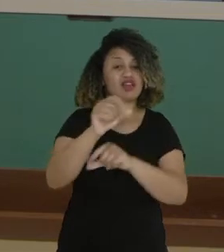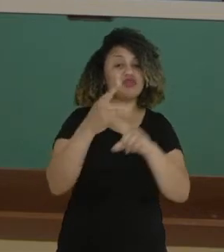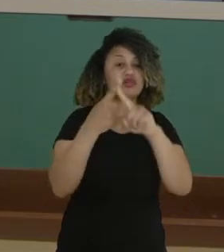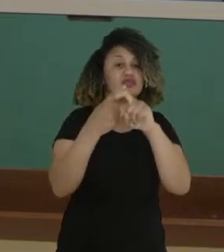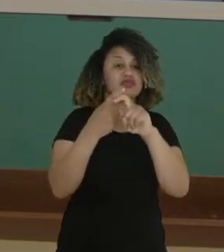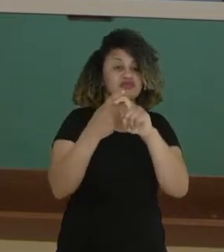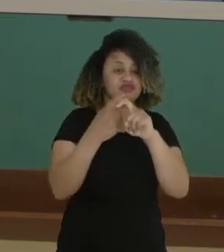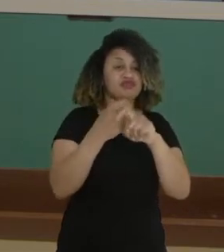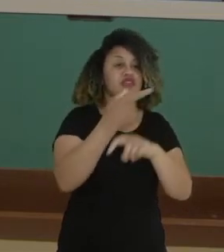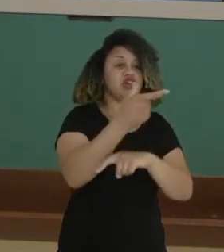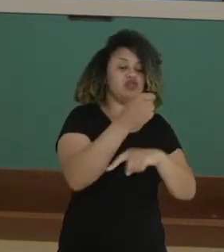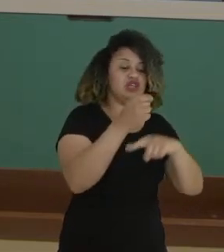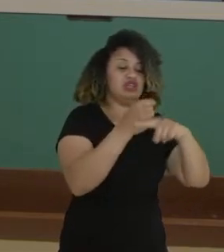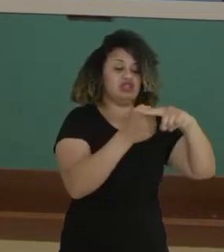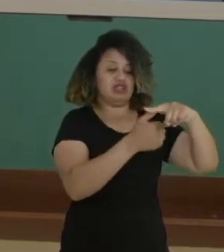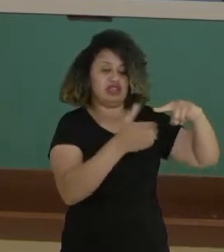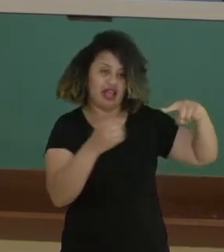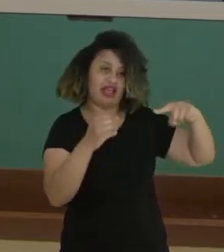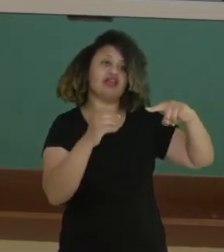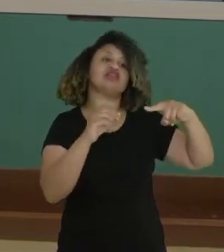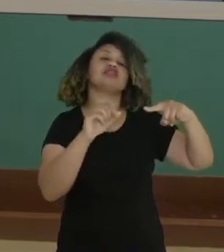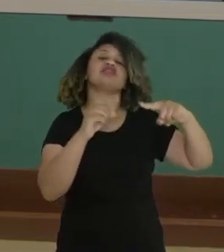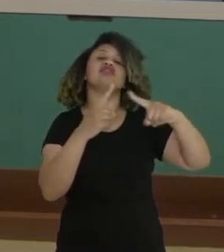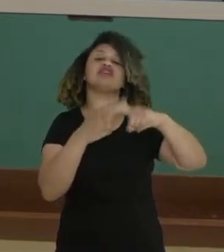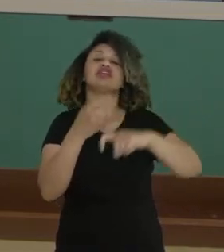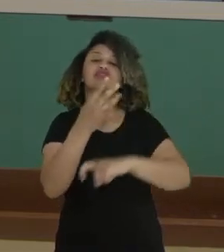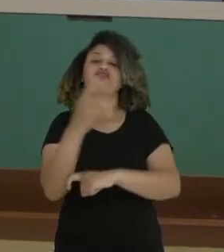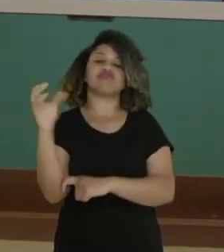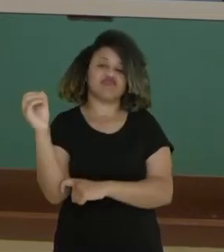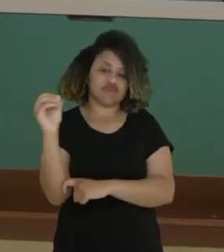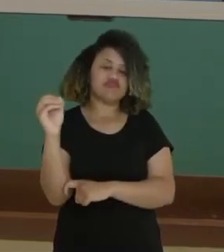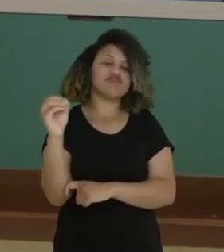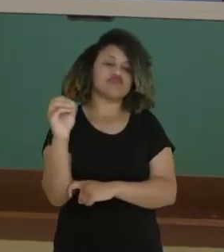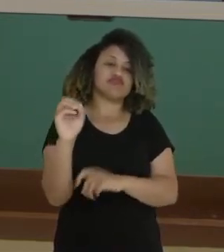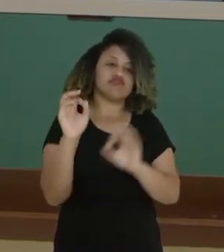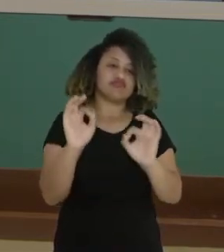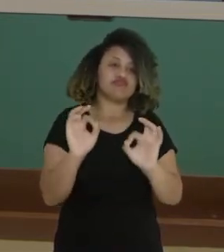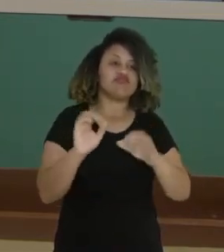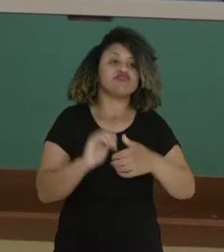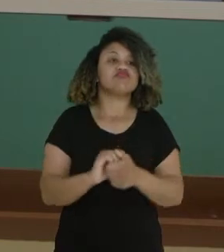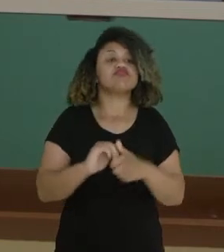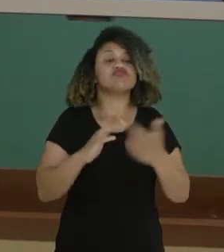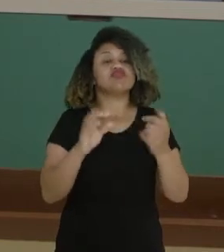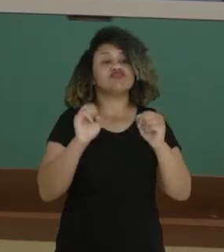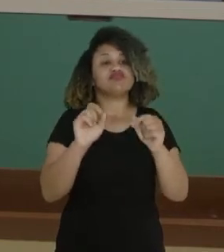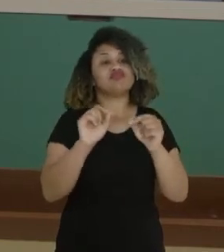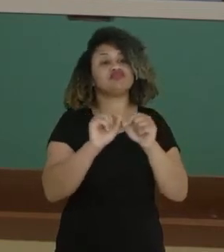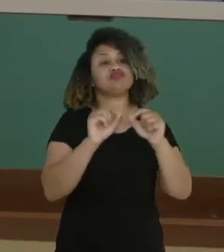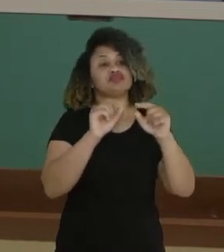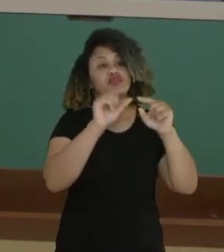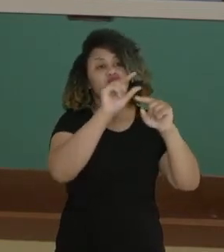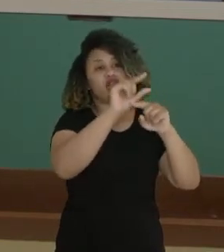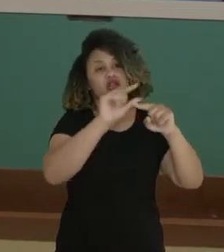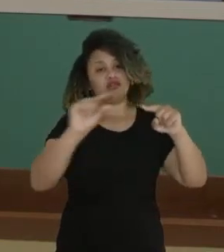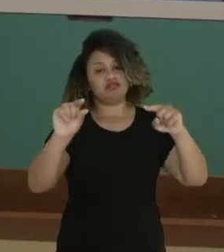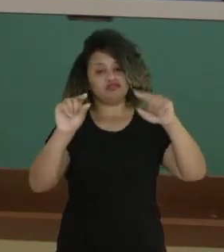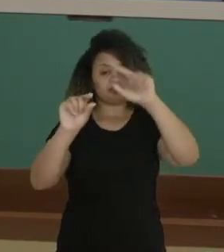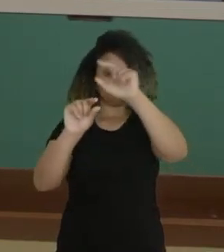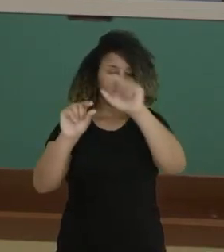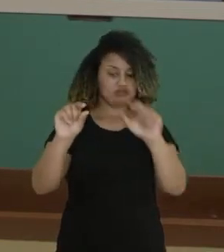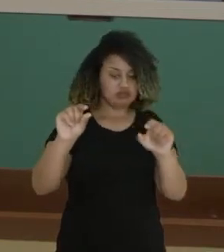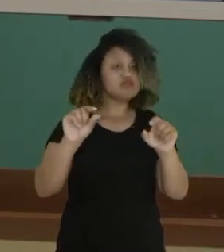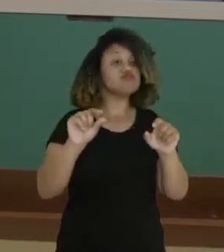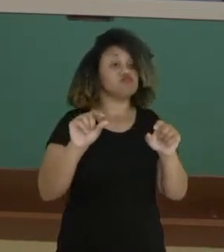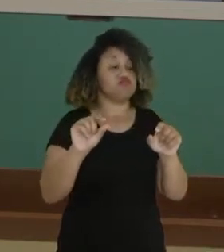100 vezes 300. Uma multiplicação de fração ali, certo? Você pode multiplicar de cima com de cima, de baixo com de